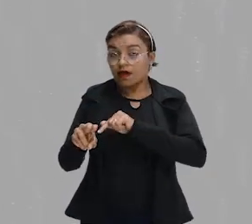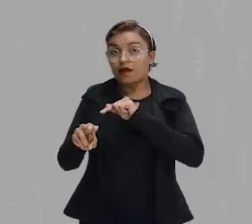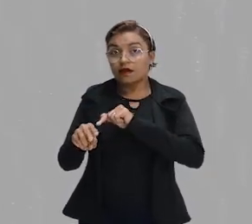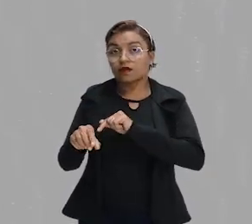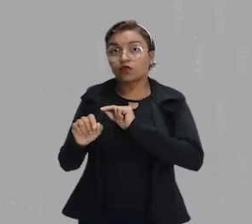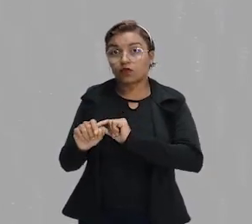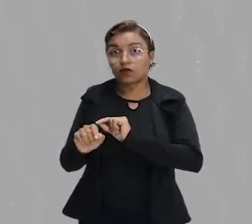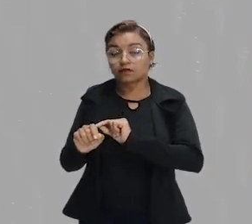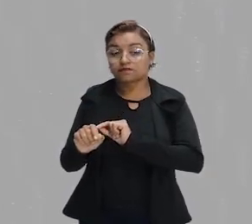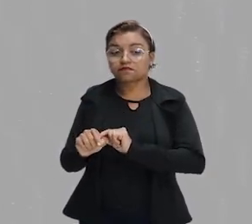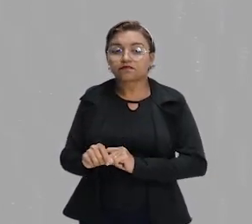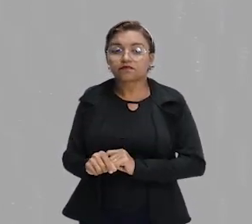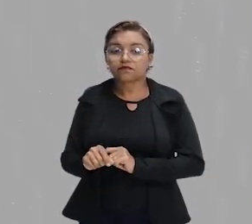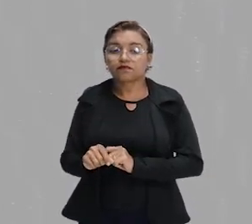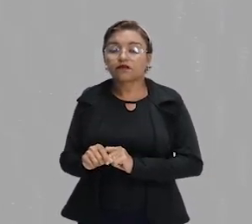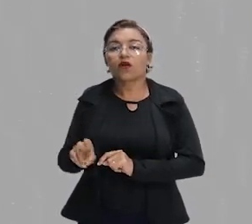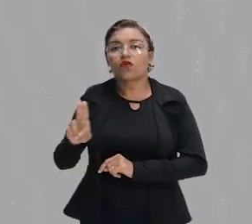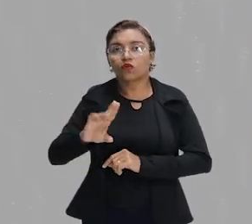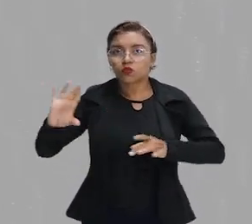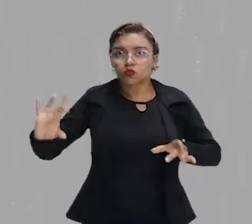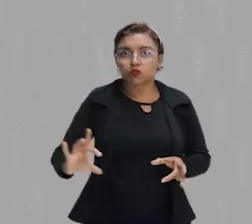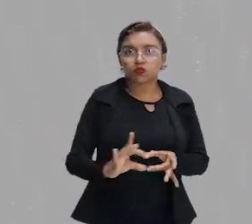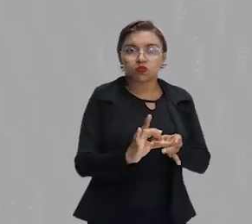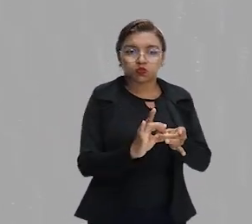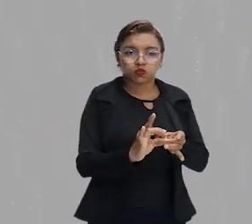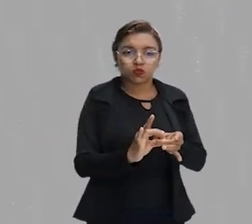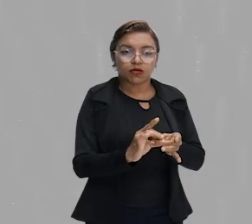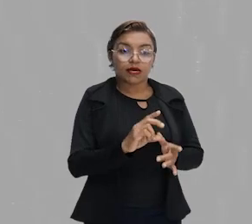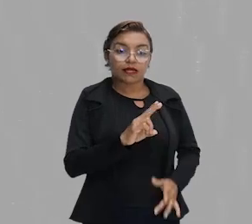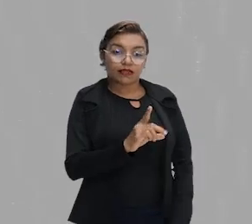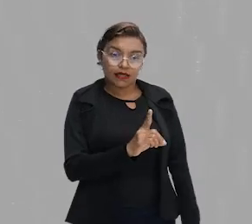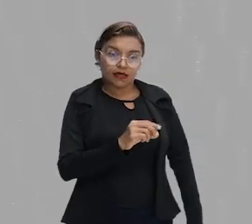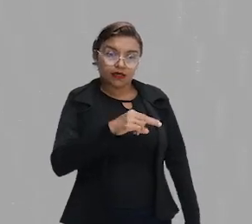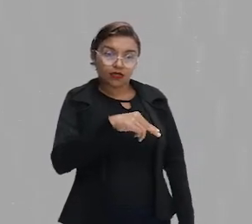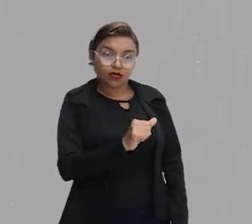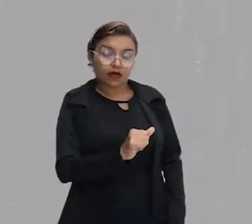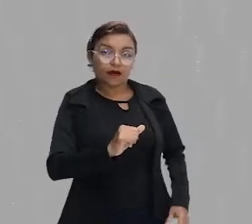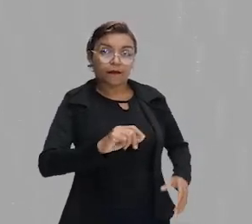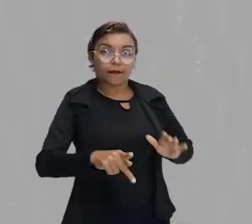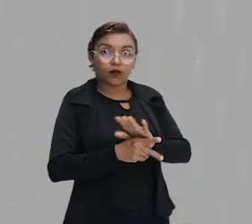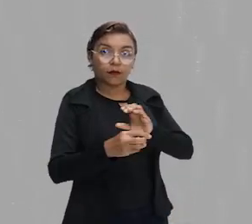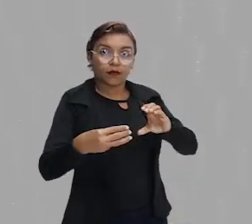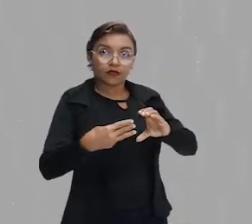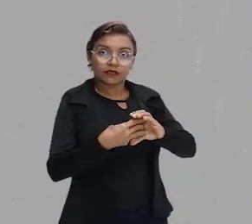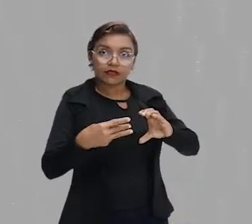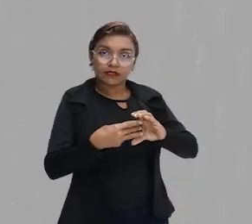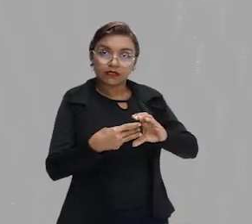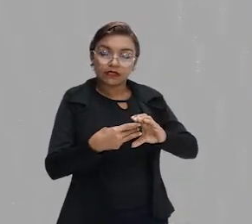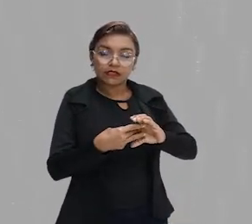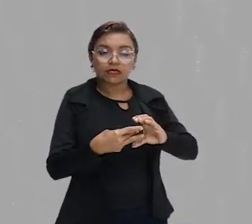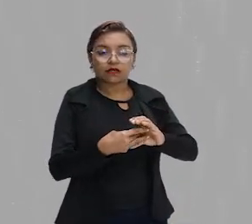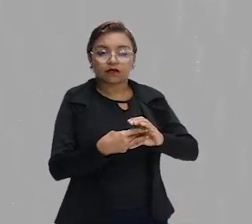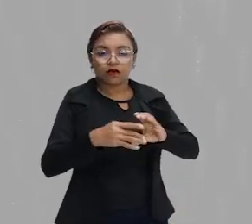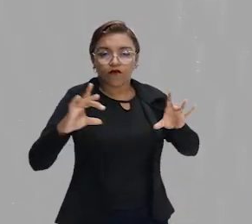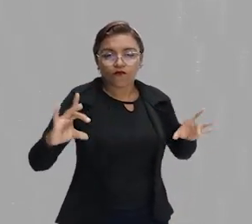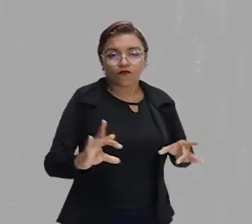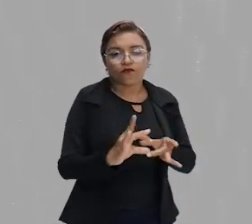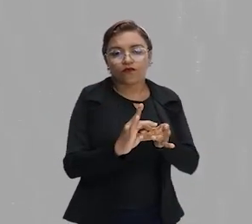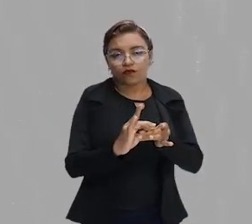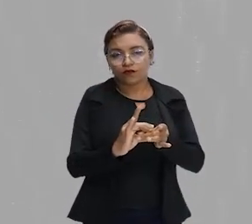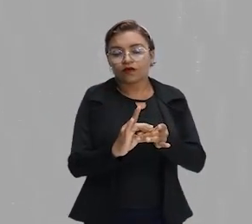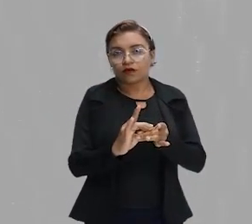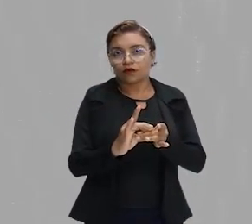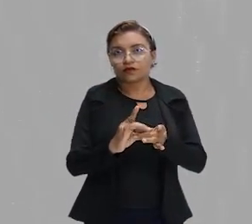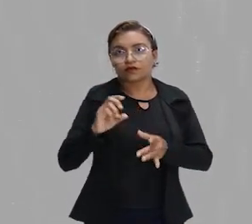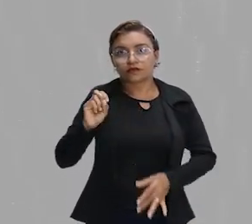viral será usado para fundir com o DNA celular. E aí eu tenho aqui ó, o DNA celular fundido com o DNA